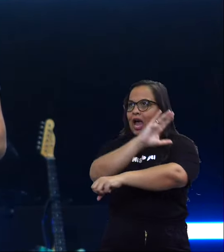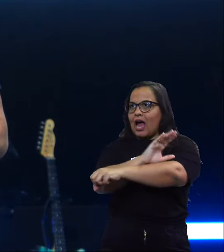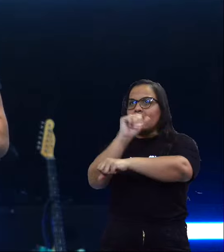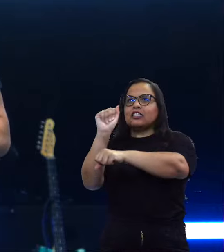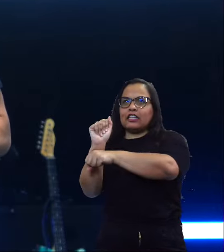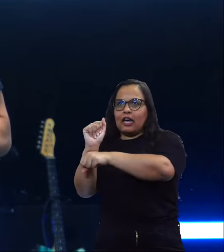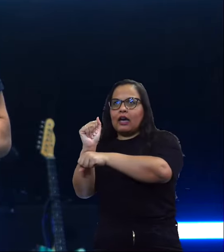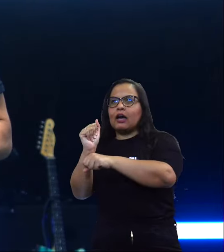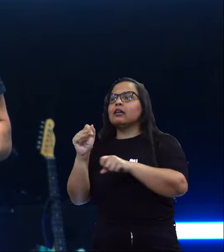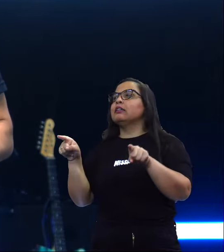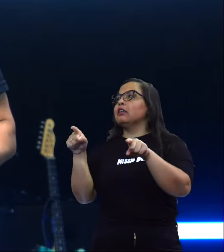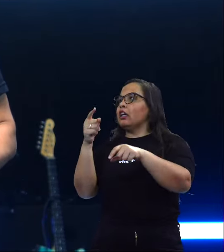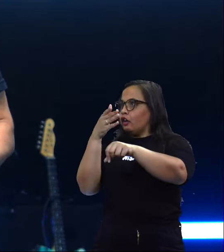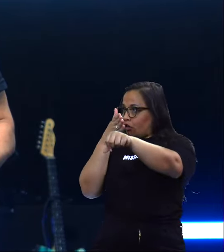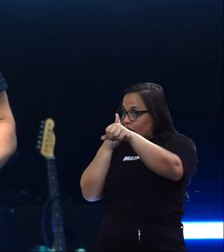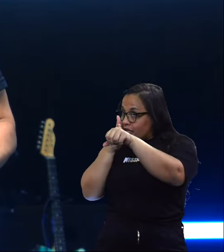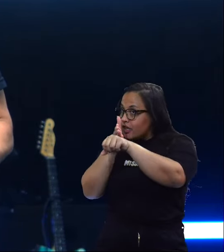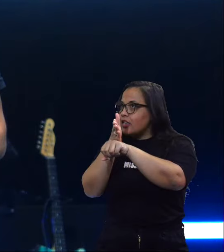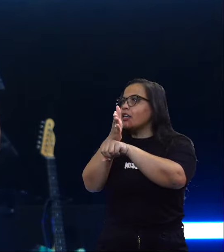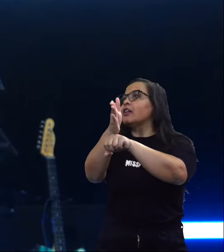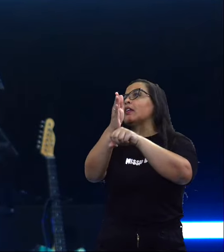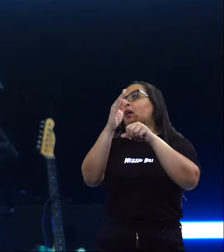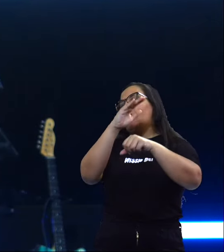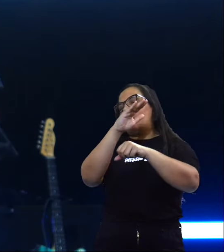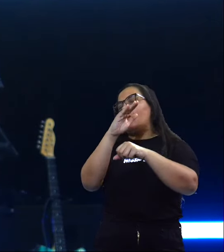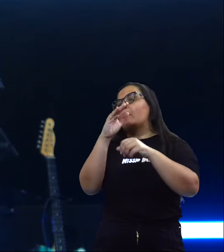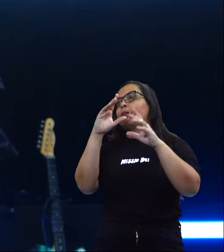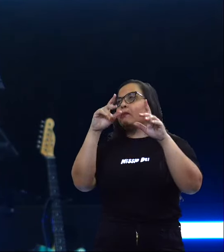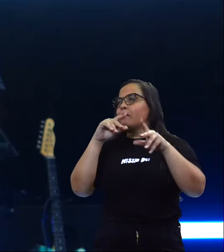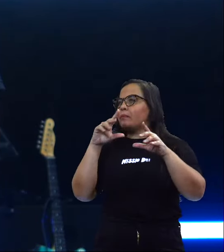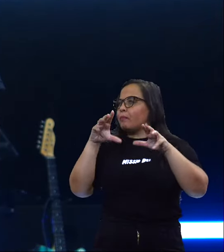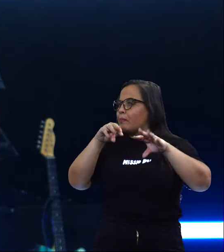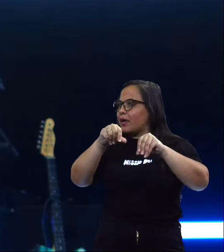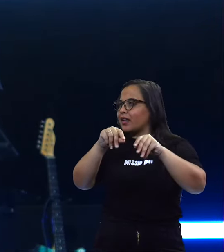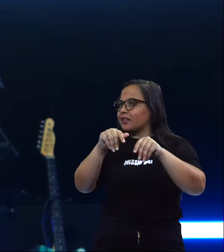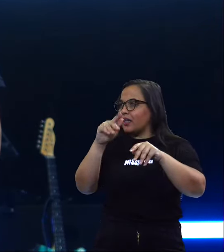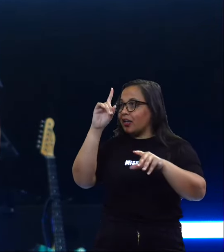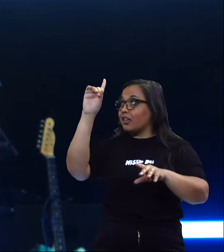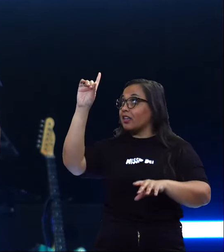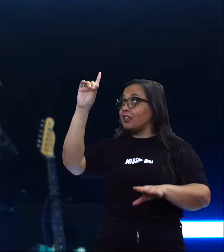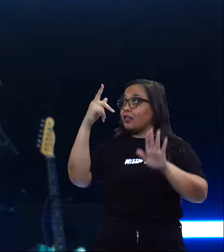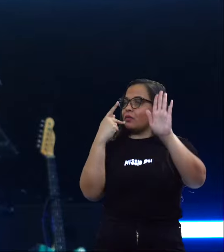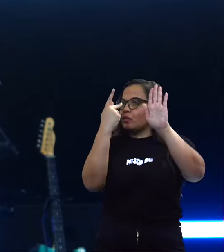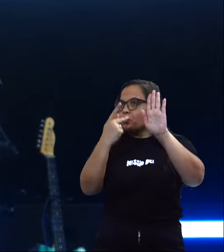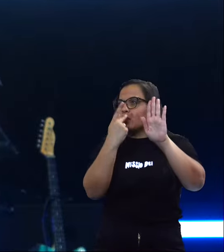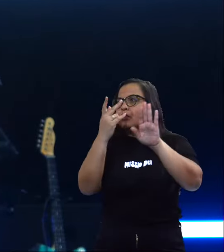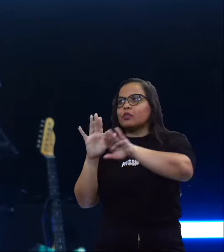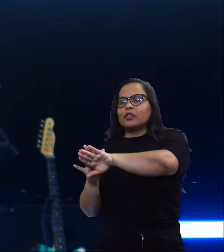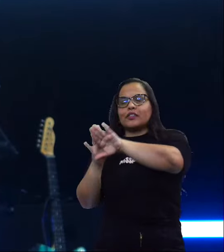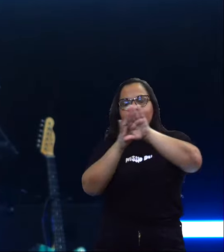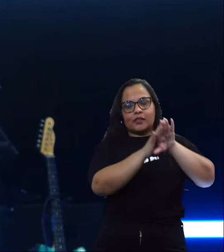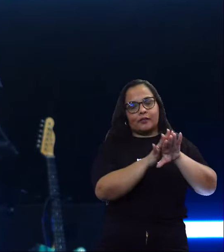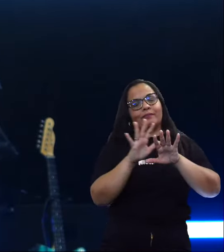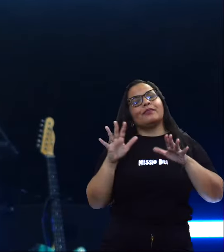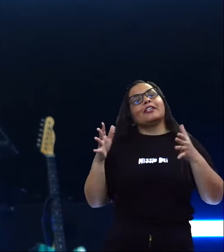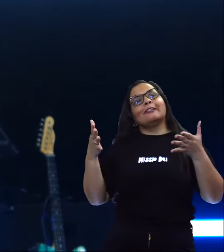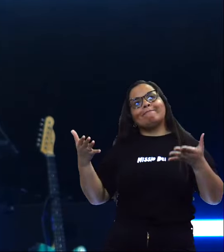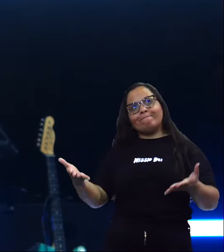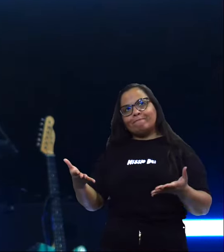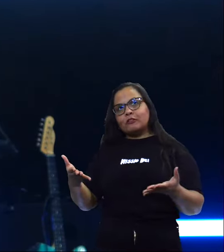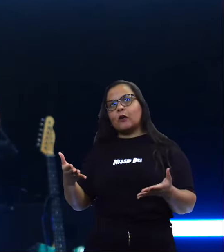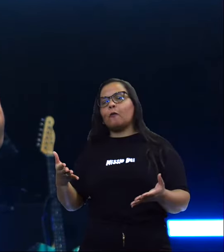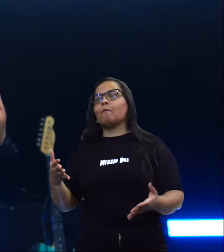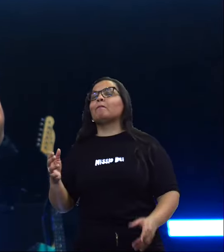ao deserto, pelo caminho que vai para o Mar Vermelho. As promessas de Deus sempre precisam